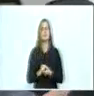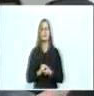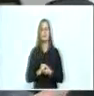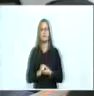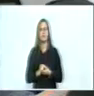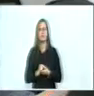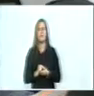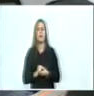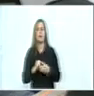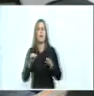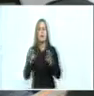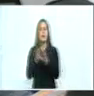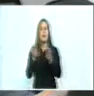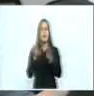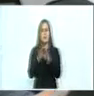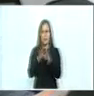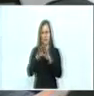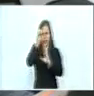Ofício